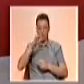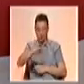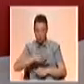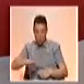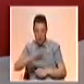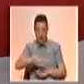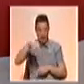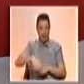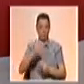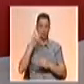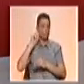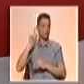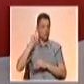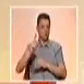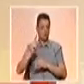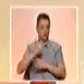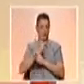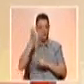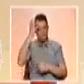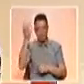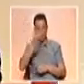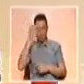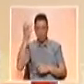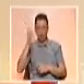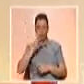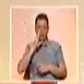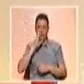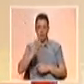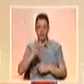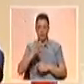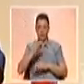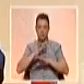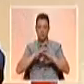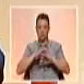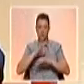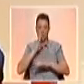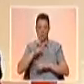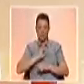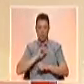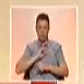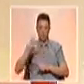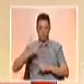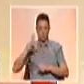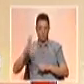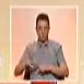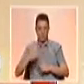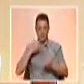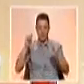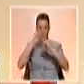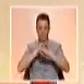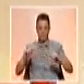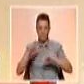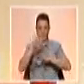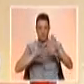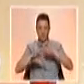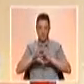é fundamental. Por isso, uma cultura, por isso uma prática que eu posso fazer, por exemplo, no norte do nosso país, é impossível eu